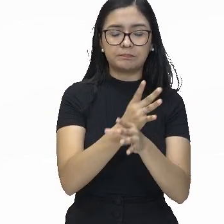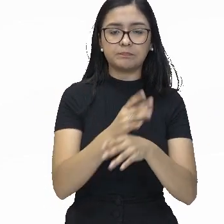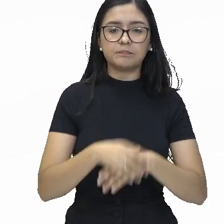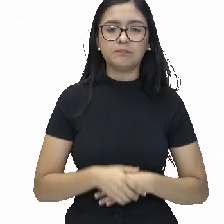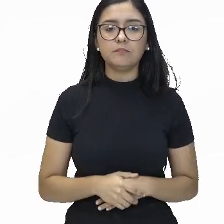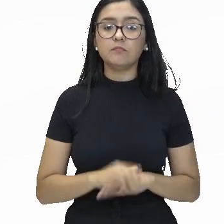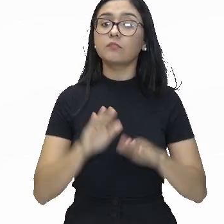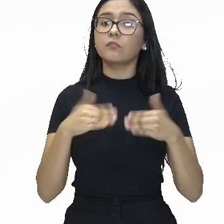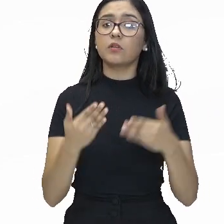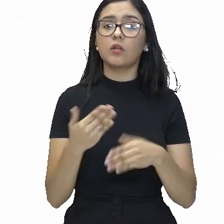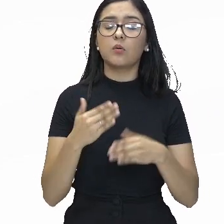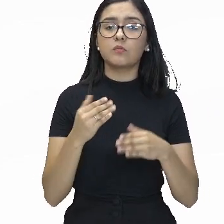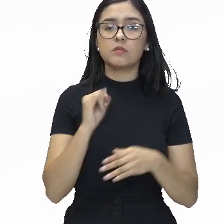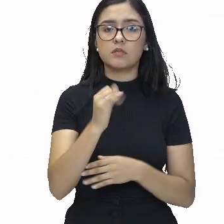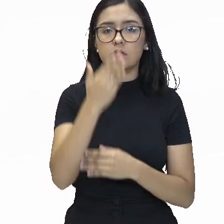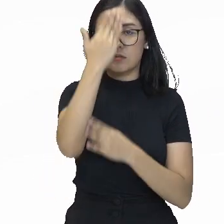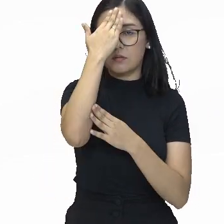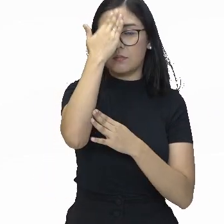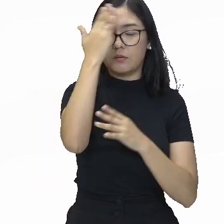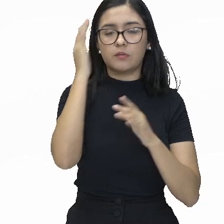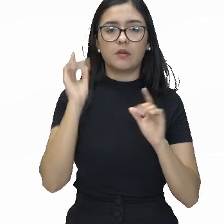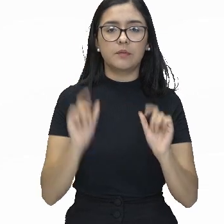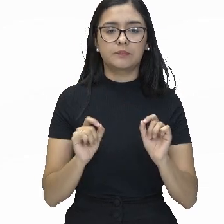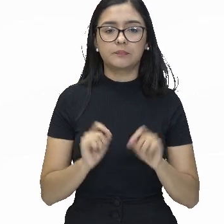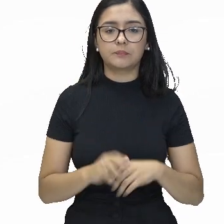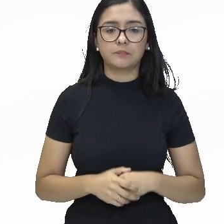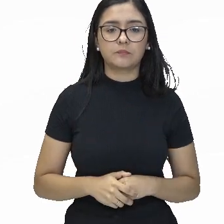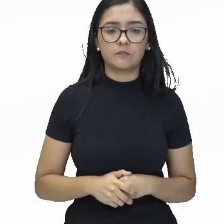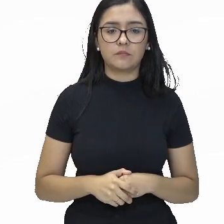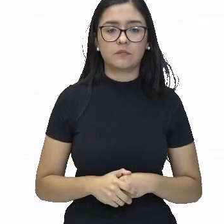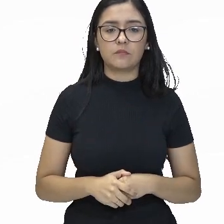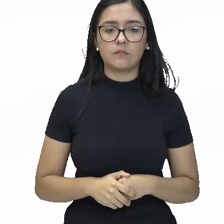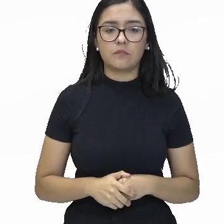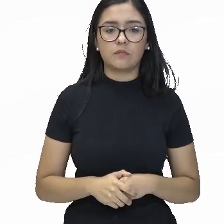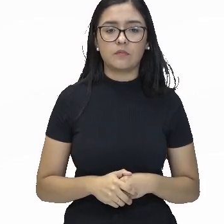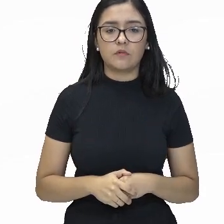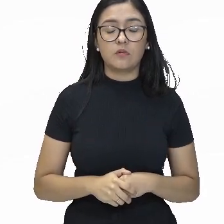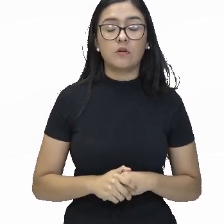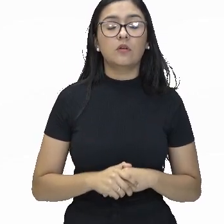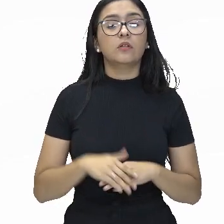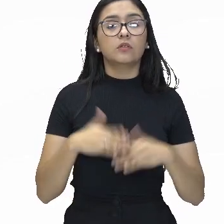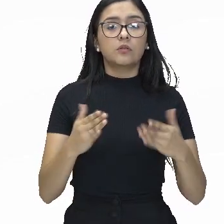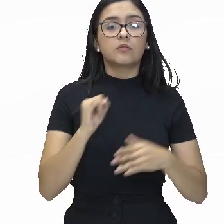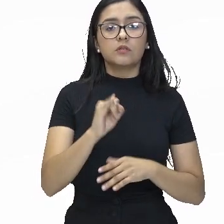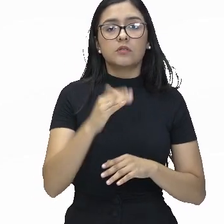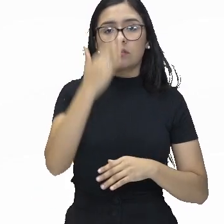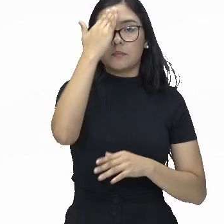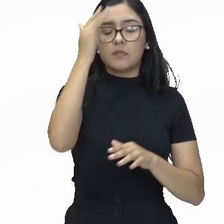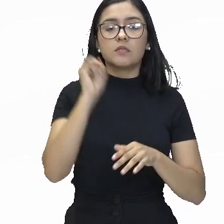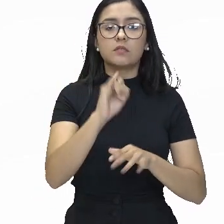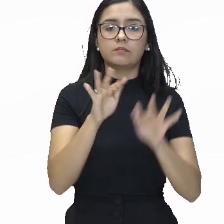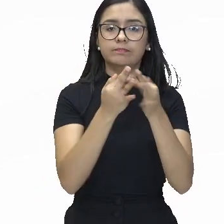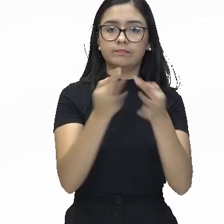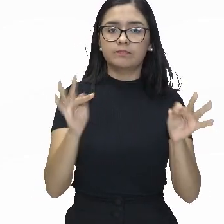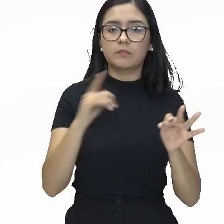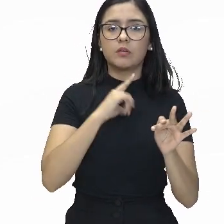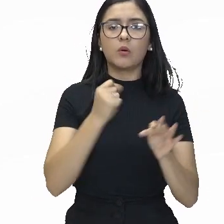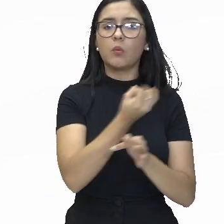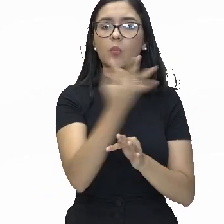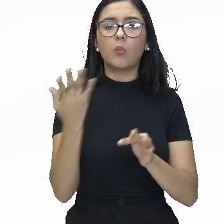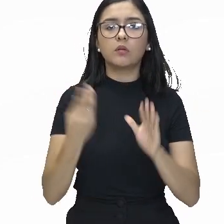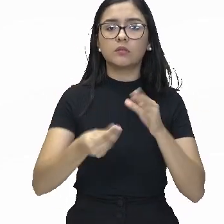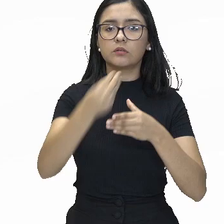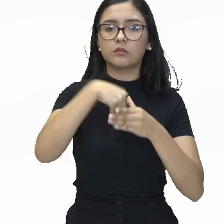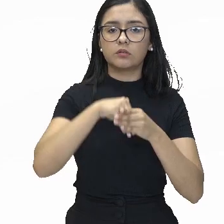Quando eu vou saber, gente, quando eu vou, né, saber que uma oração, existe quantas orações dentro